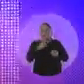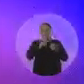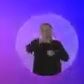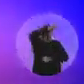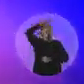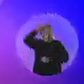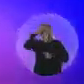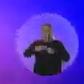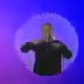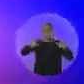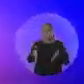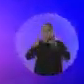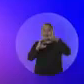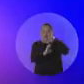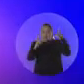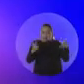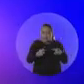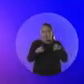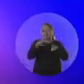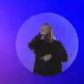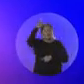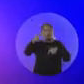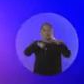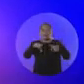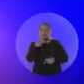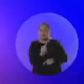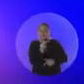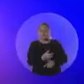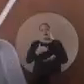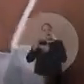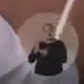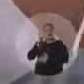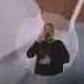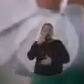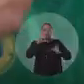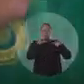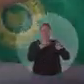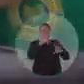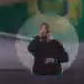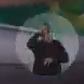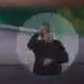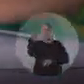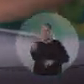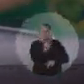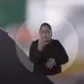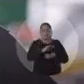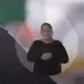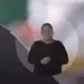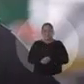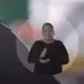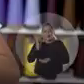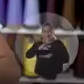criar o Faz Manaus, para incentivar microempresários e trabalhadores informais. Para o Carlinhos fazer a popa e vender aos